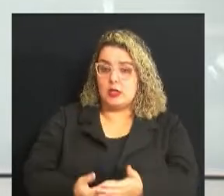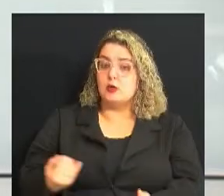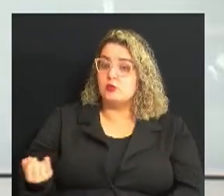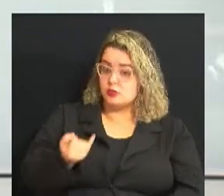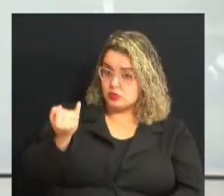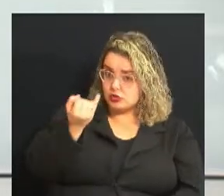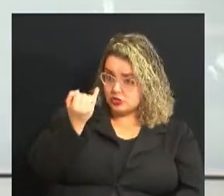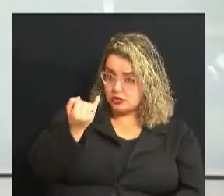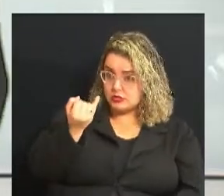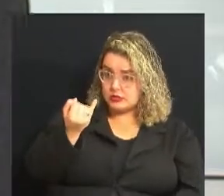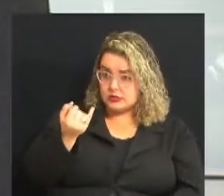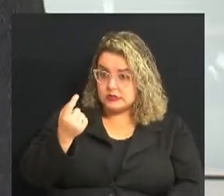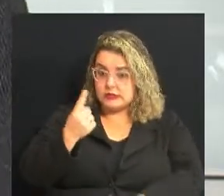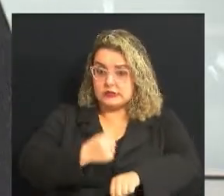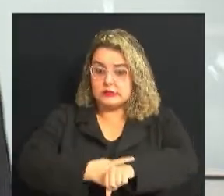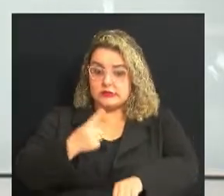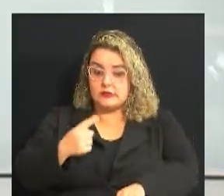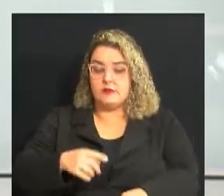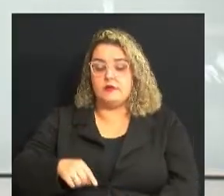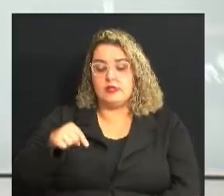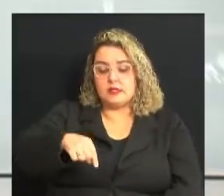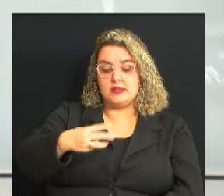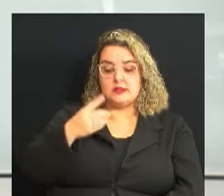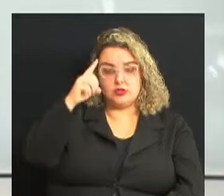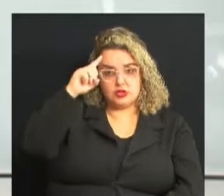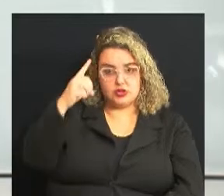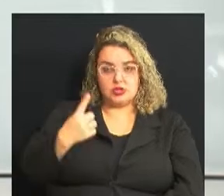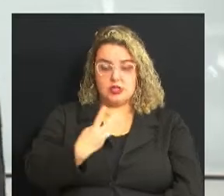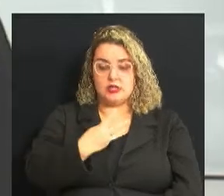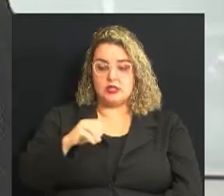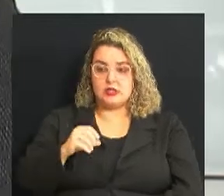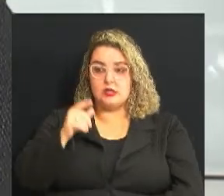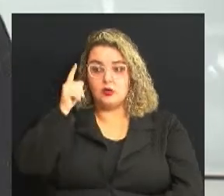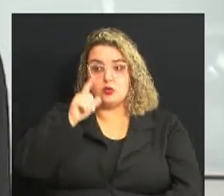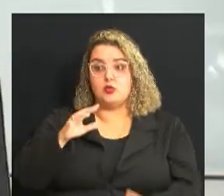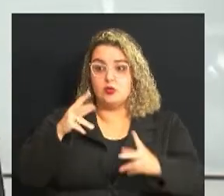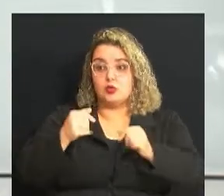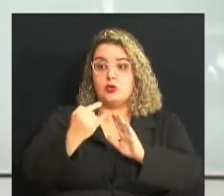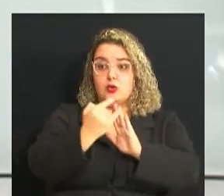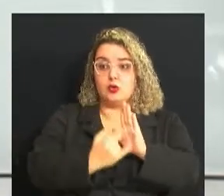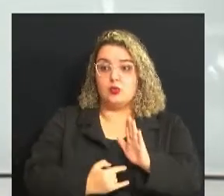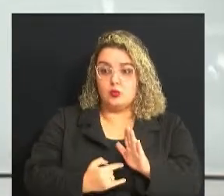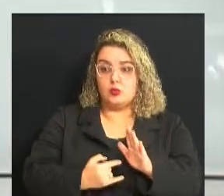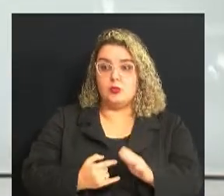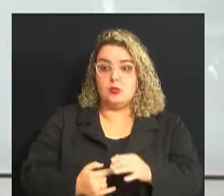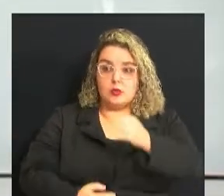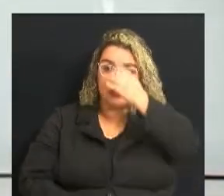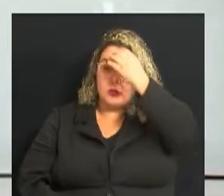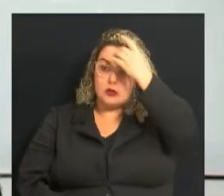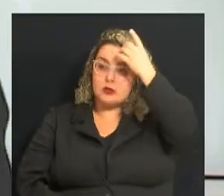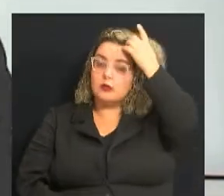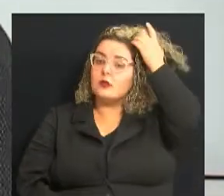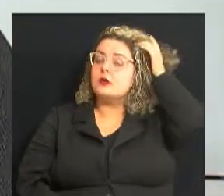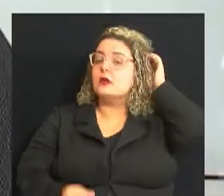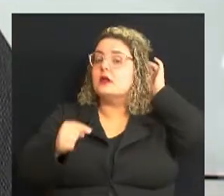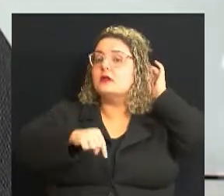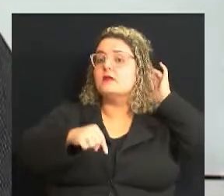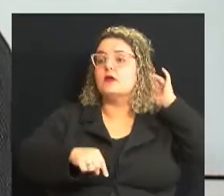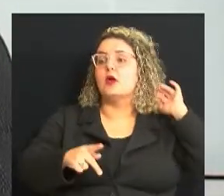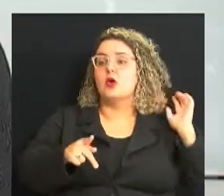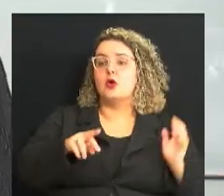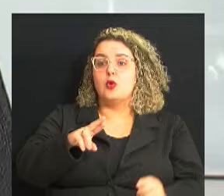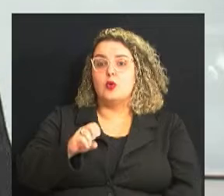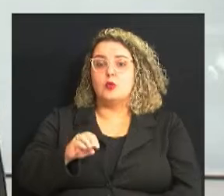cima da hora, agora vence dia 30, caso ele não consiga toda a documentação necessária, ele vem aqui protocolar com o que ele